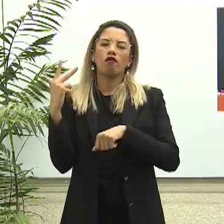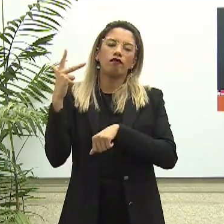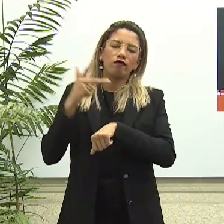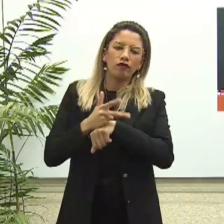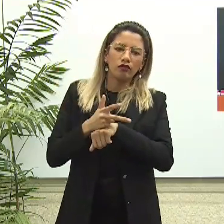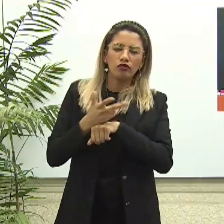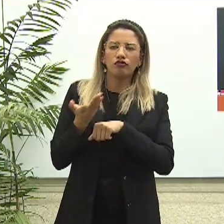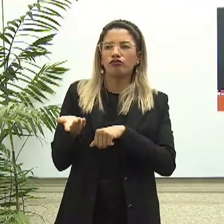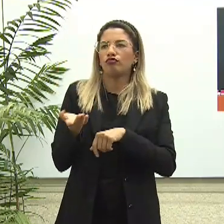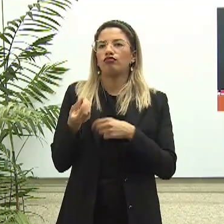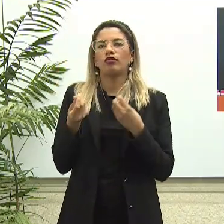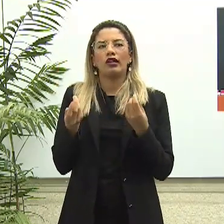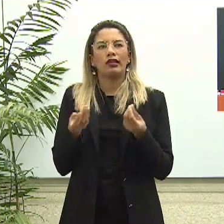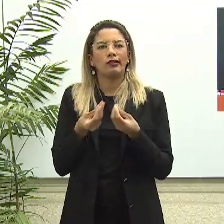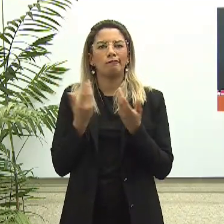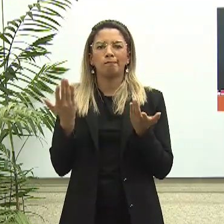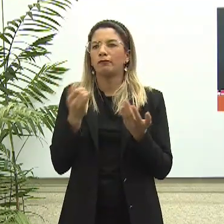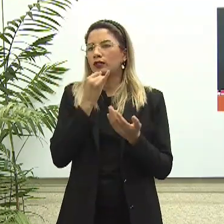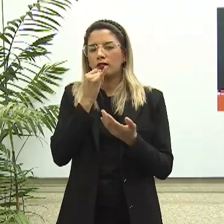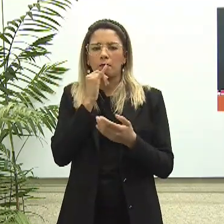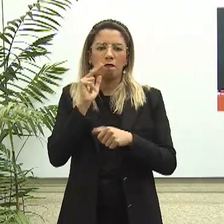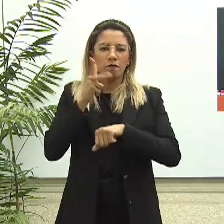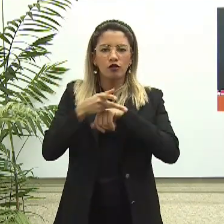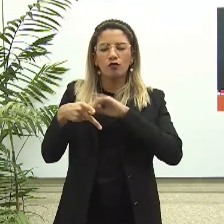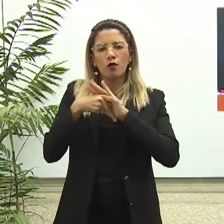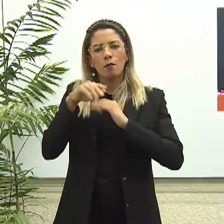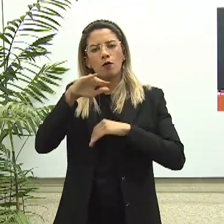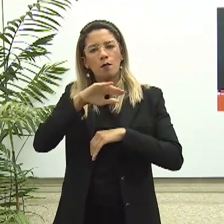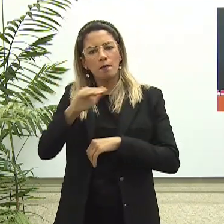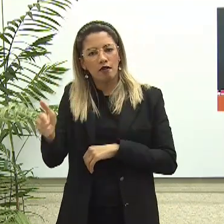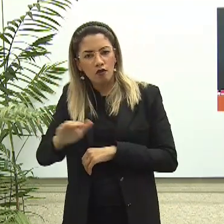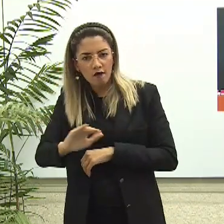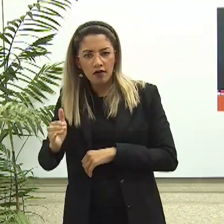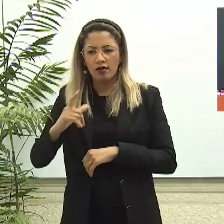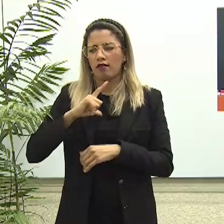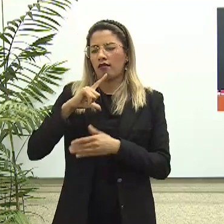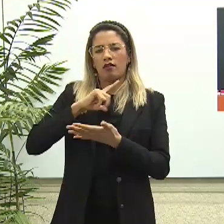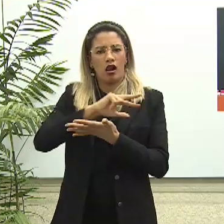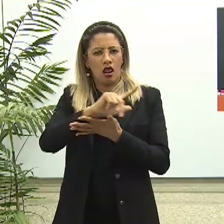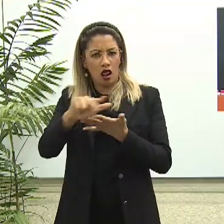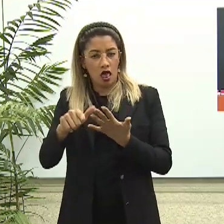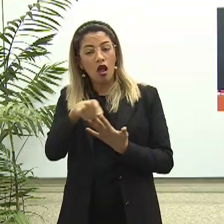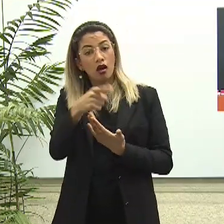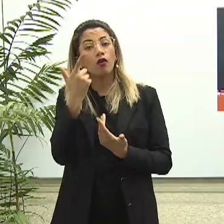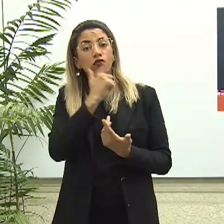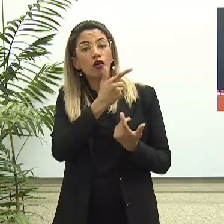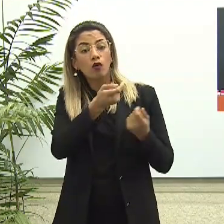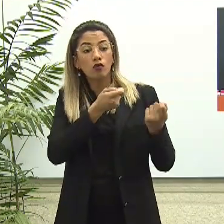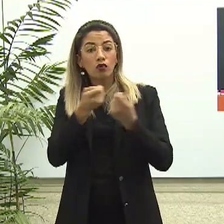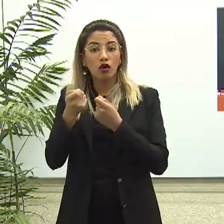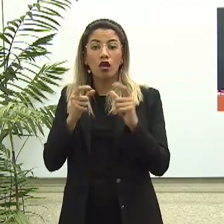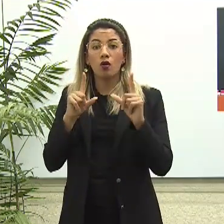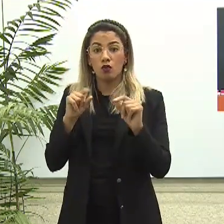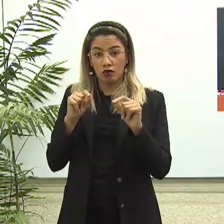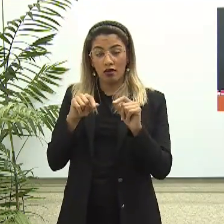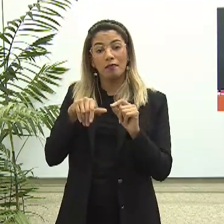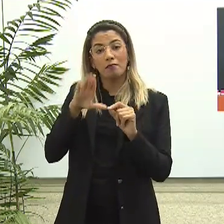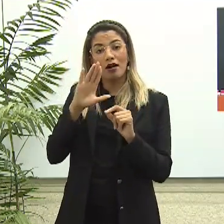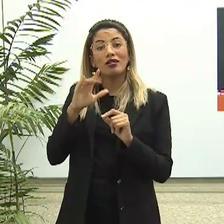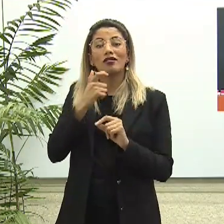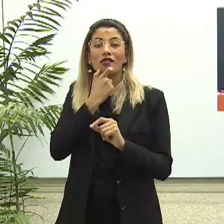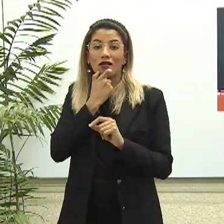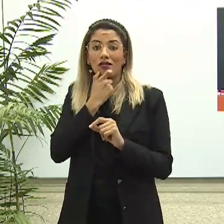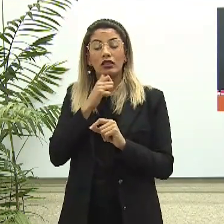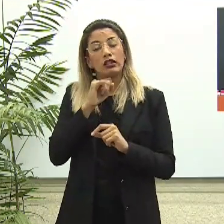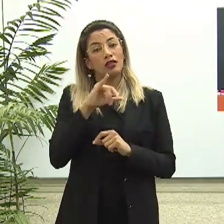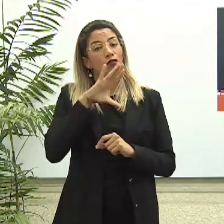vídeos sei lá de vídeos proibidos de pedofilia qualquer coisa ele tem mais facilidade de moderar quando o conteúdo é em inglês do que quando o conteúdo é em